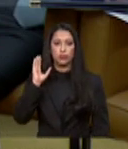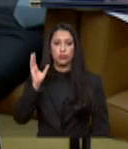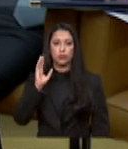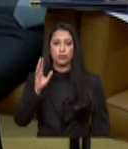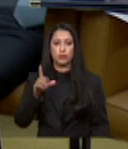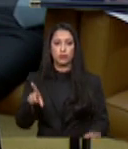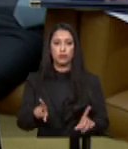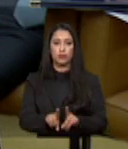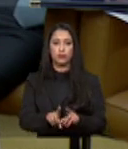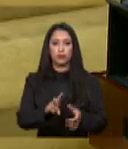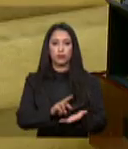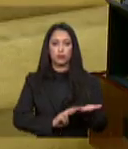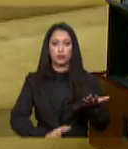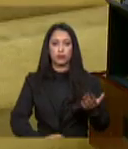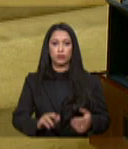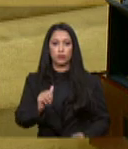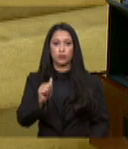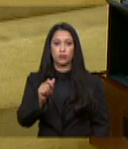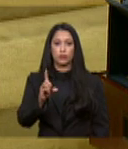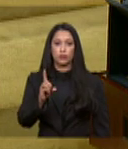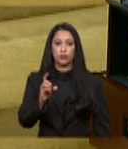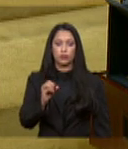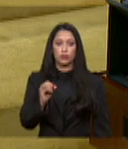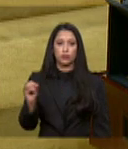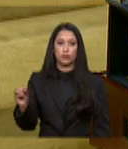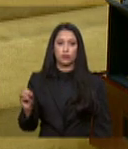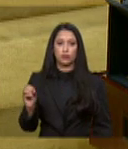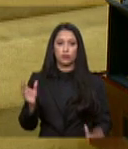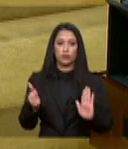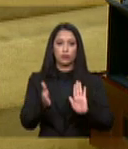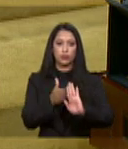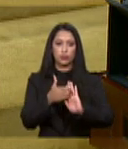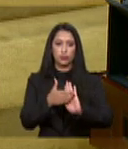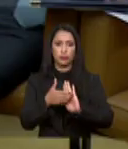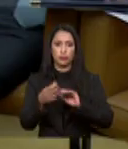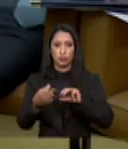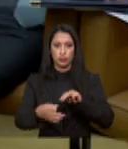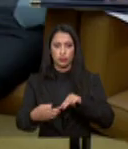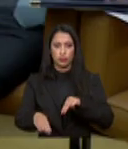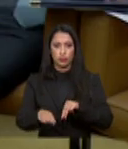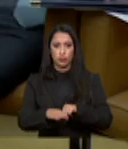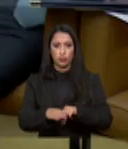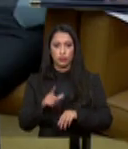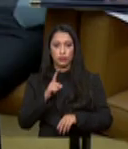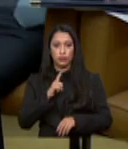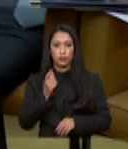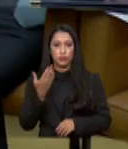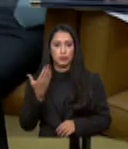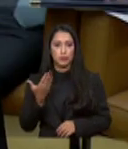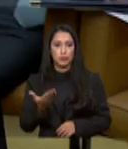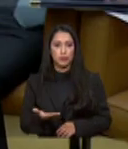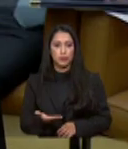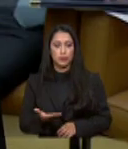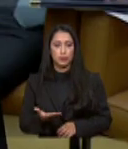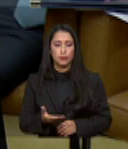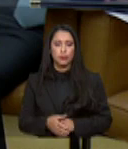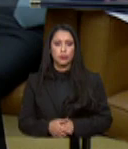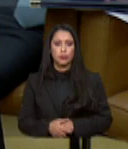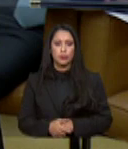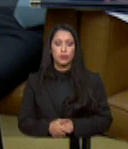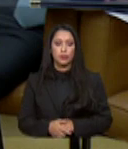aqui da ADO em pauta, excelentíssimos senhores ministros. Venho aqui trazer, já em tom